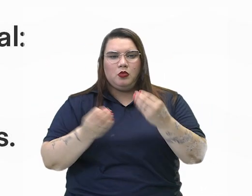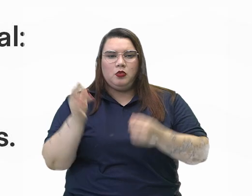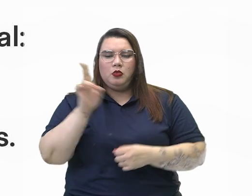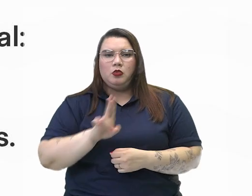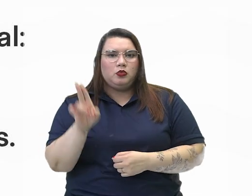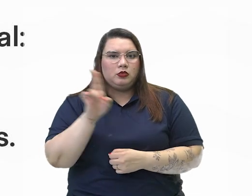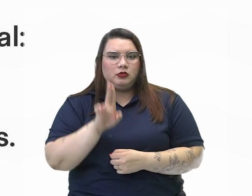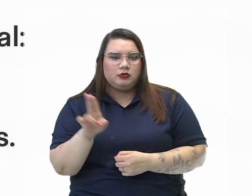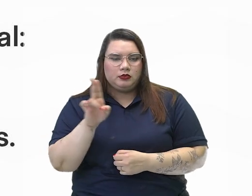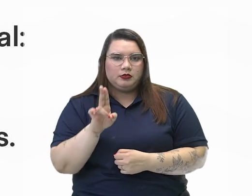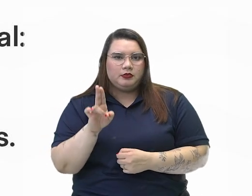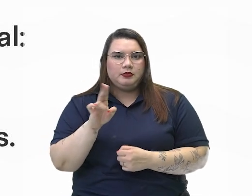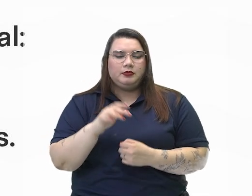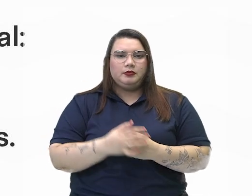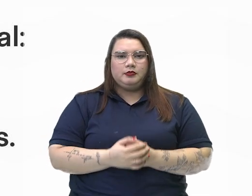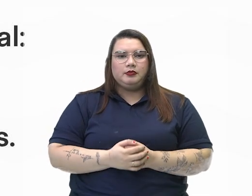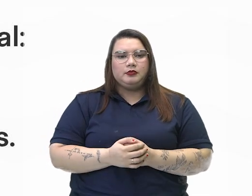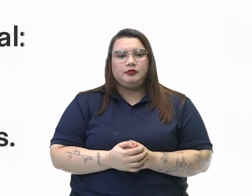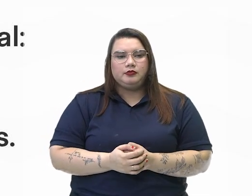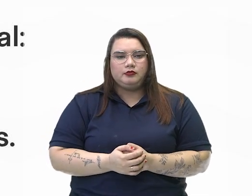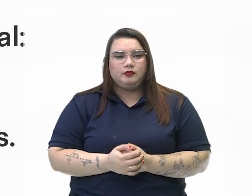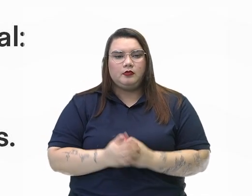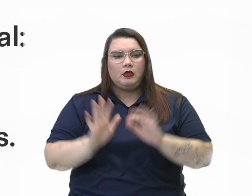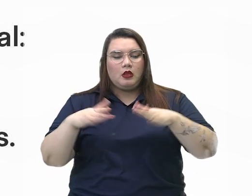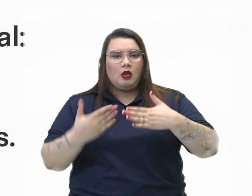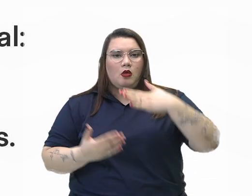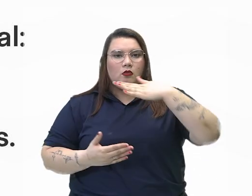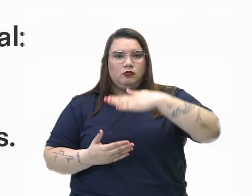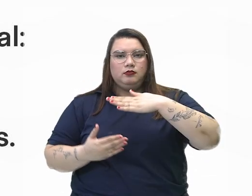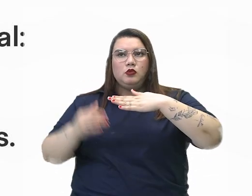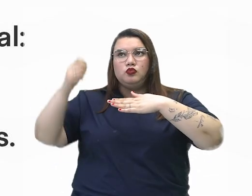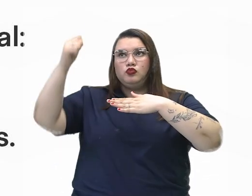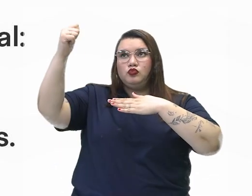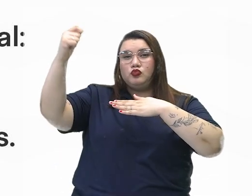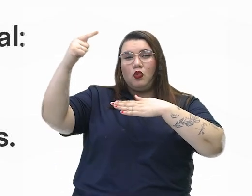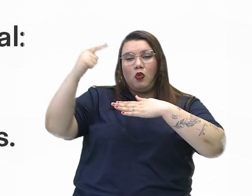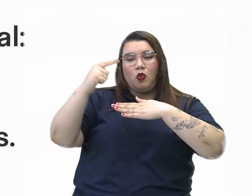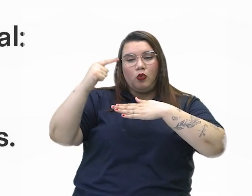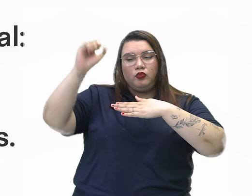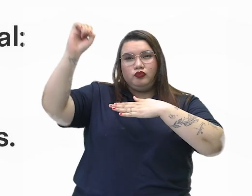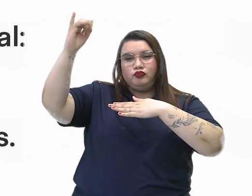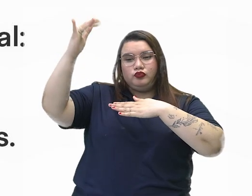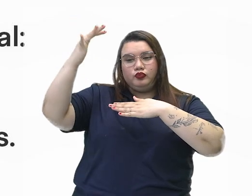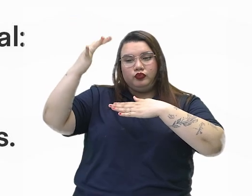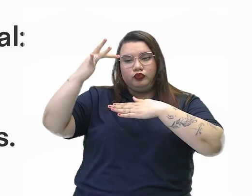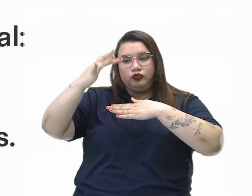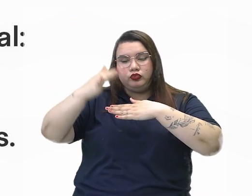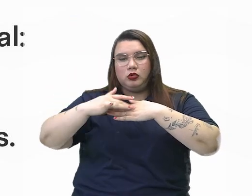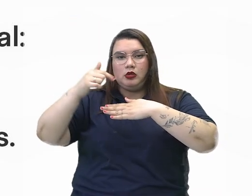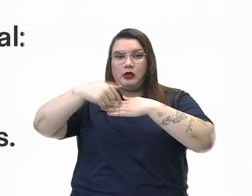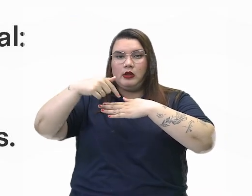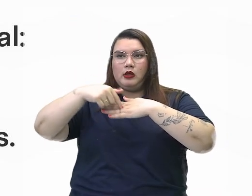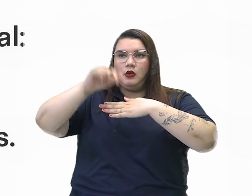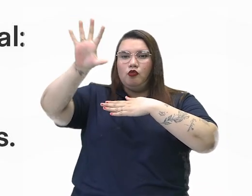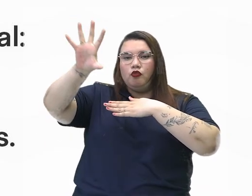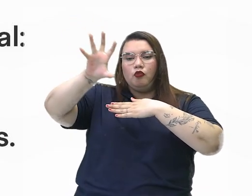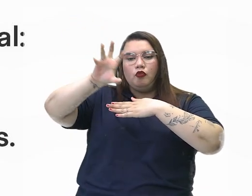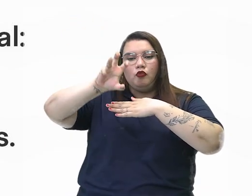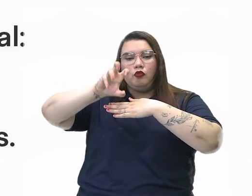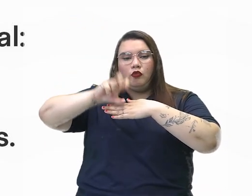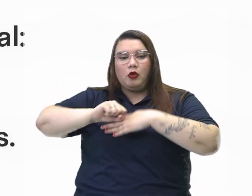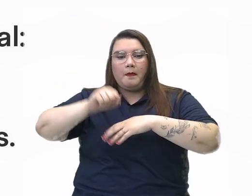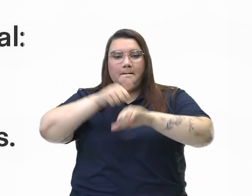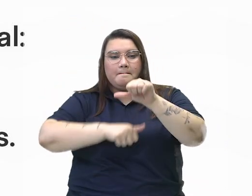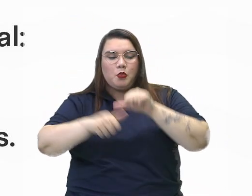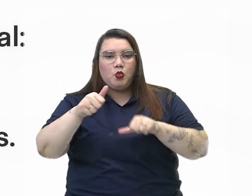funcionam aí esses painéis solares? Convertem a energia luminosa do